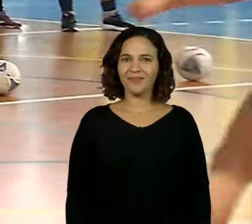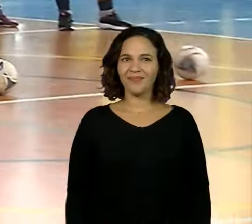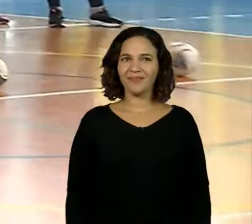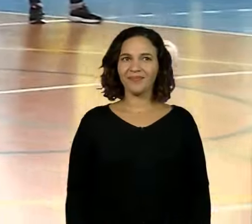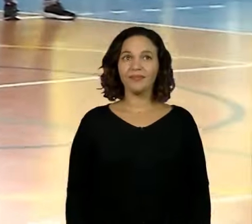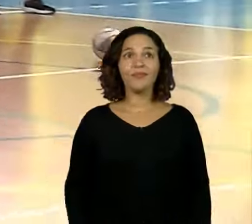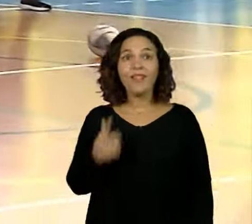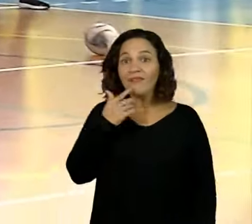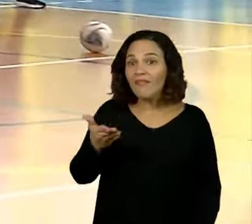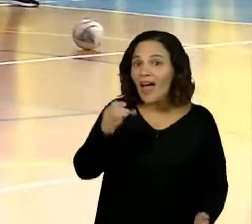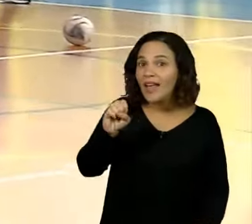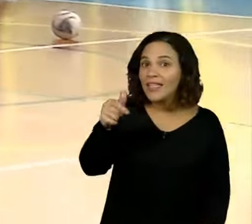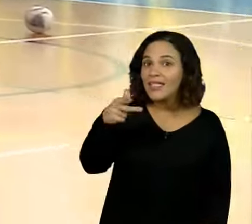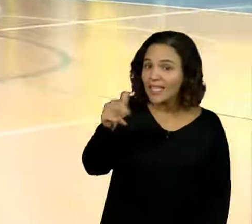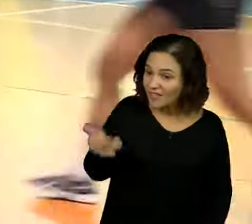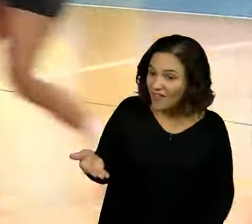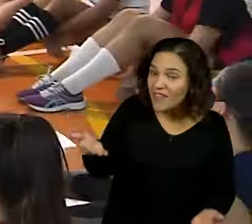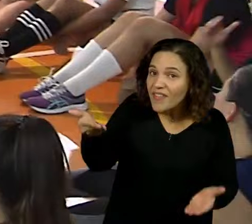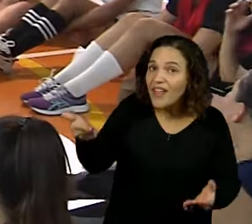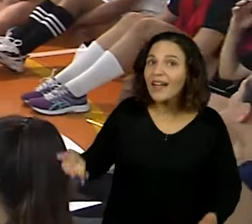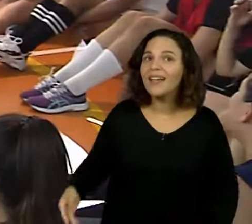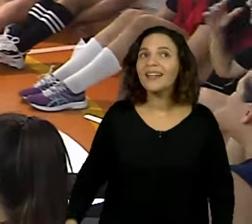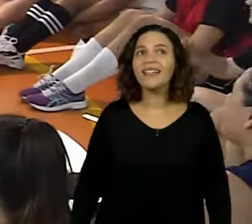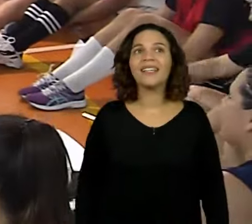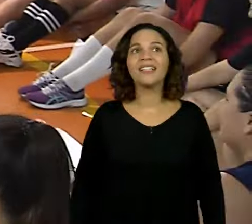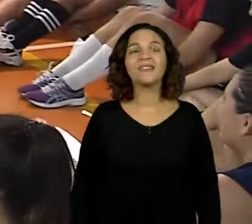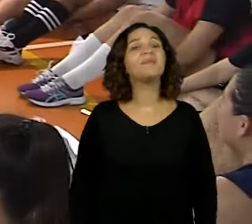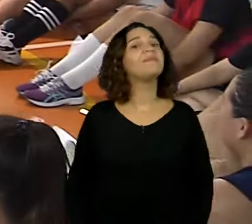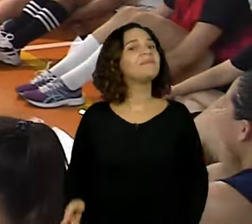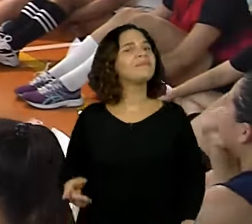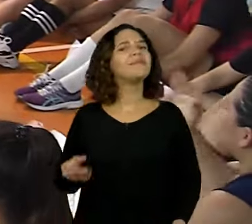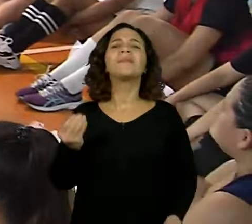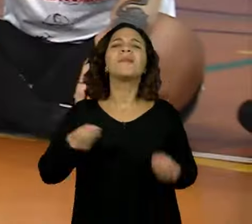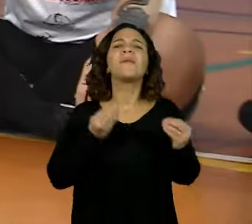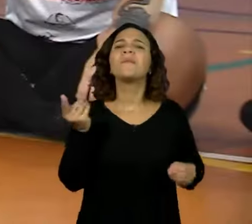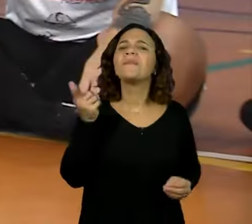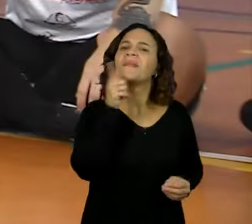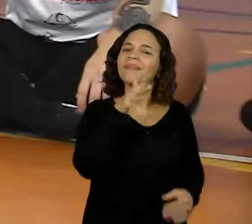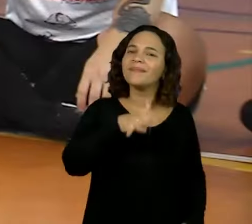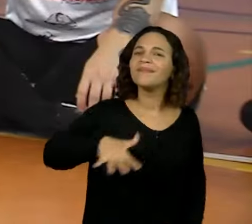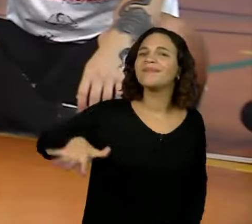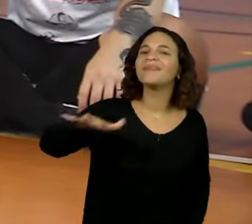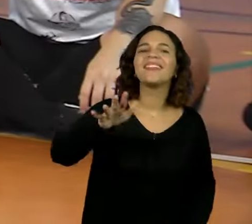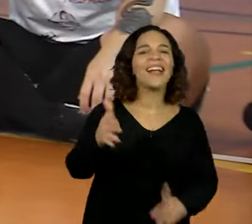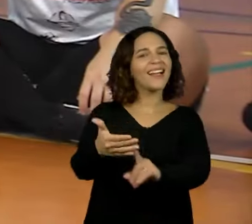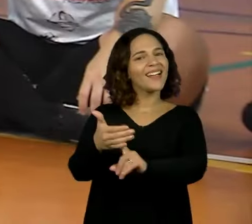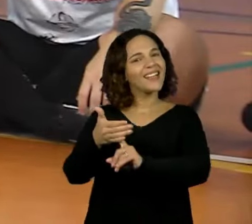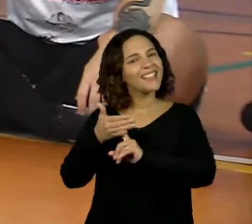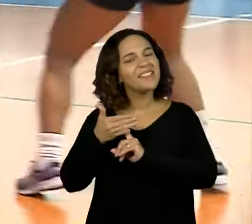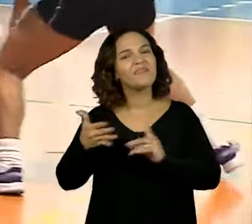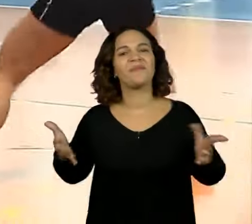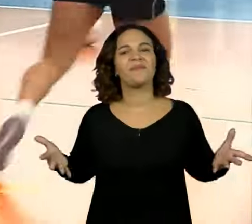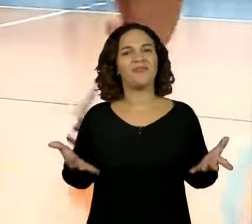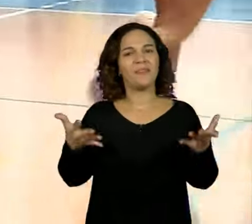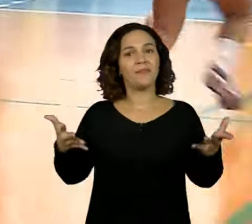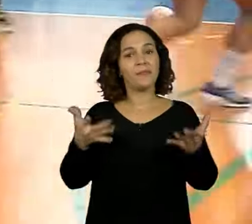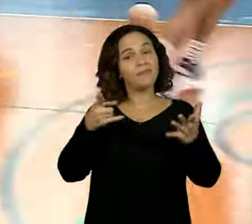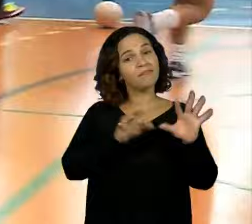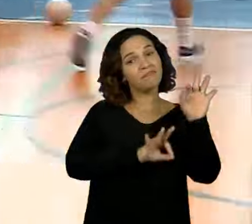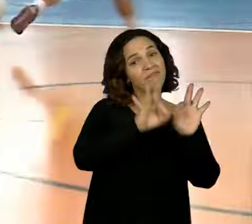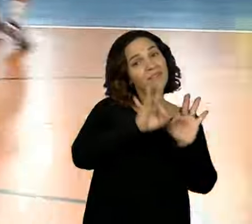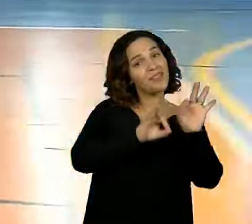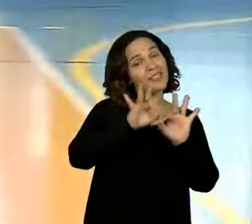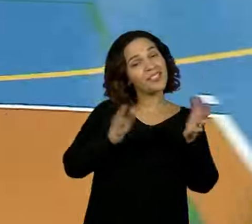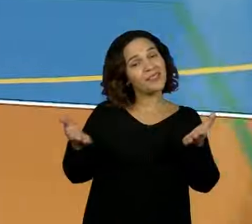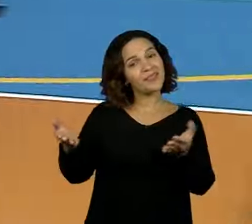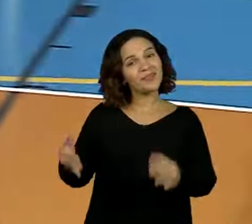Vai, Sandra! Vai, Sandra! Vai, Sandra! E tudo isso é fruto de um ambiente acolhedor proporcionado pelo projeto.